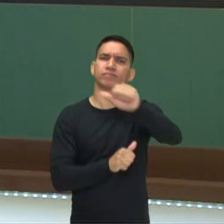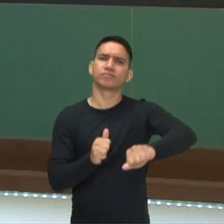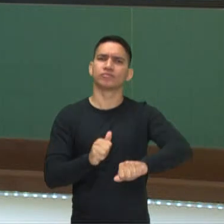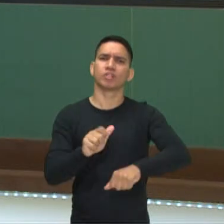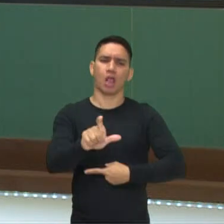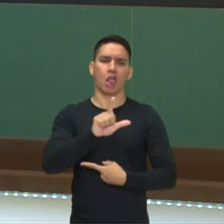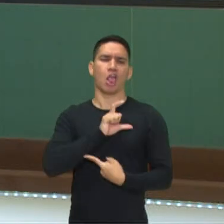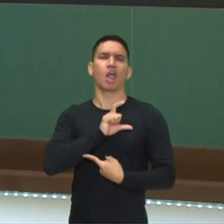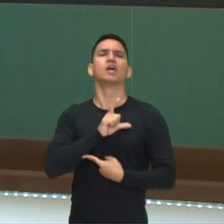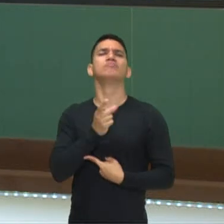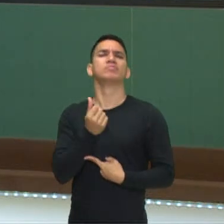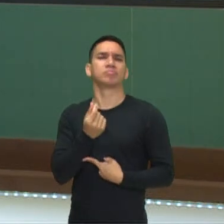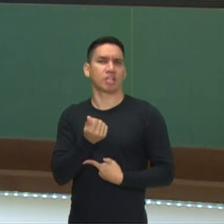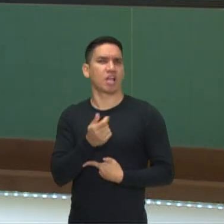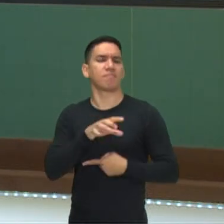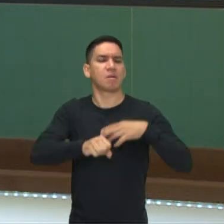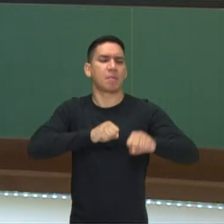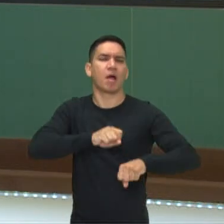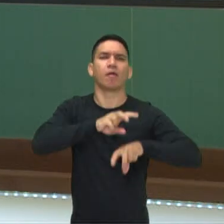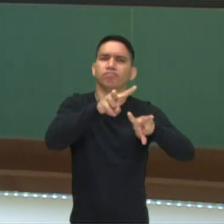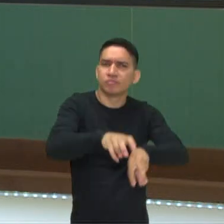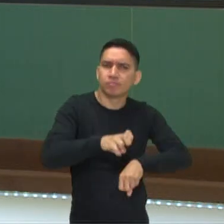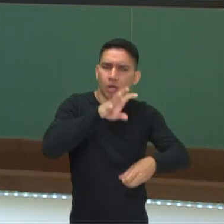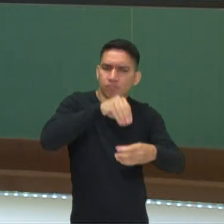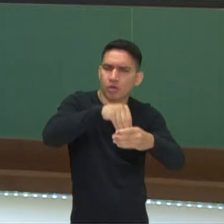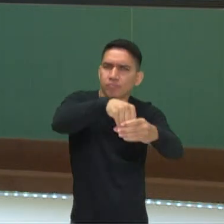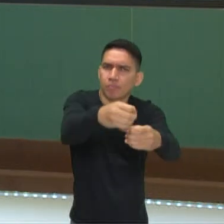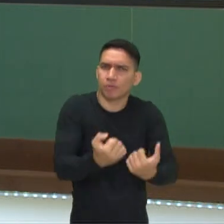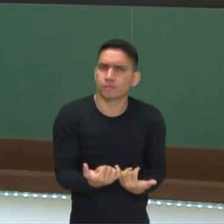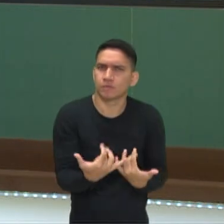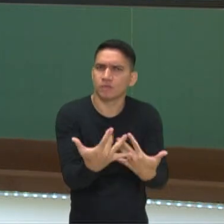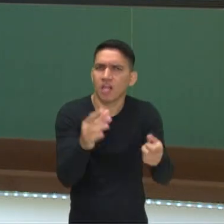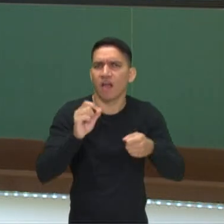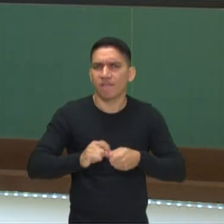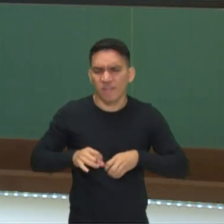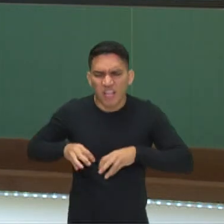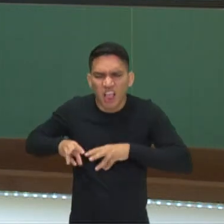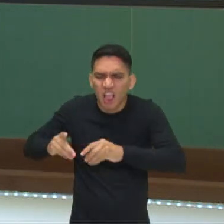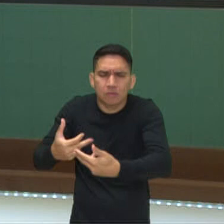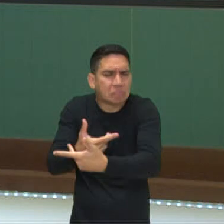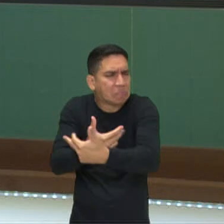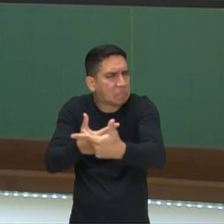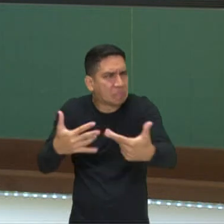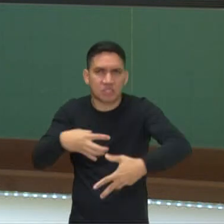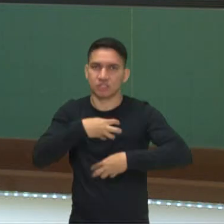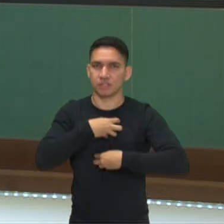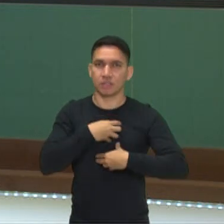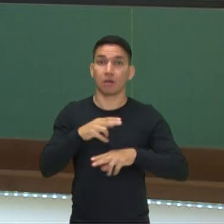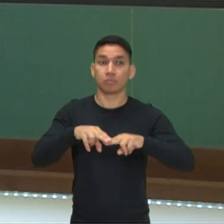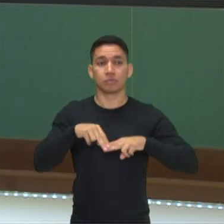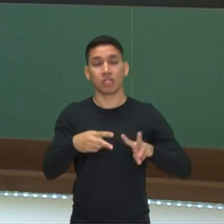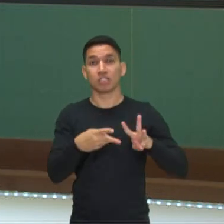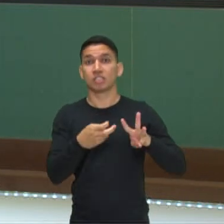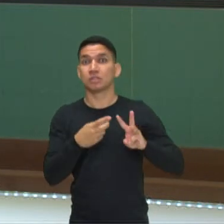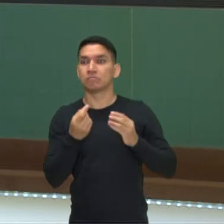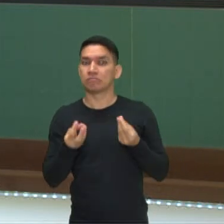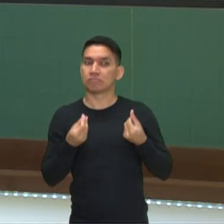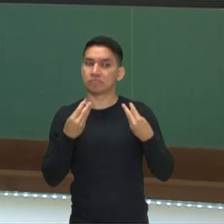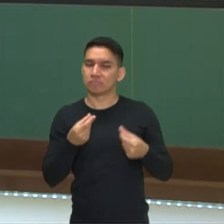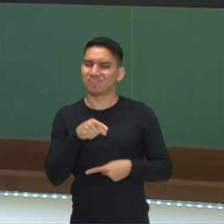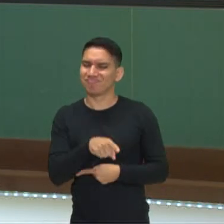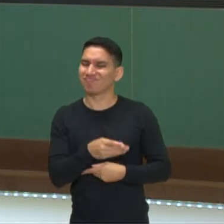forma, Seja através da plantação, seja através da exploração daquela terra. Então, os indígenas eram vistos meio que